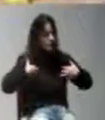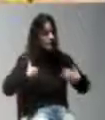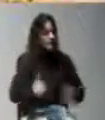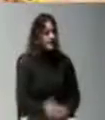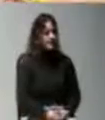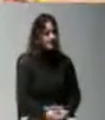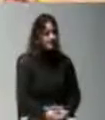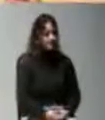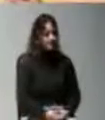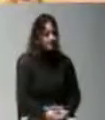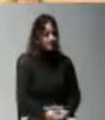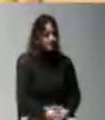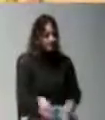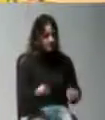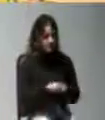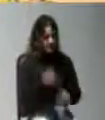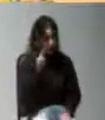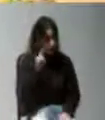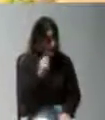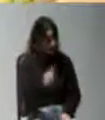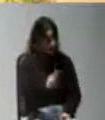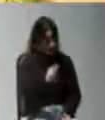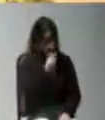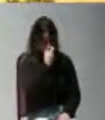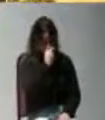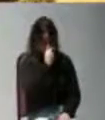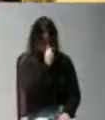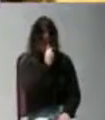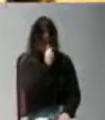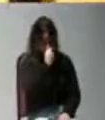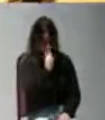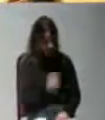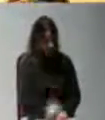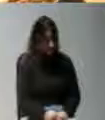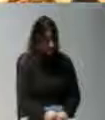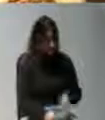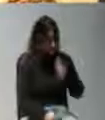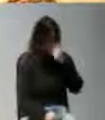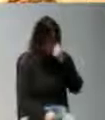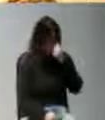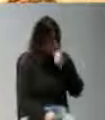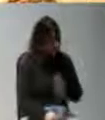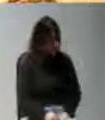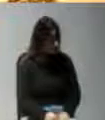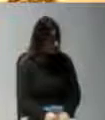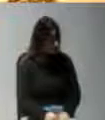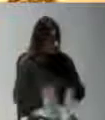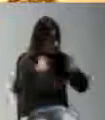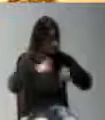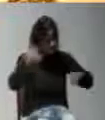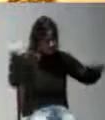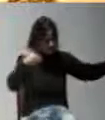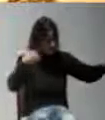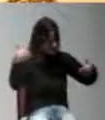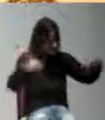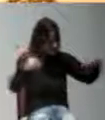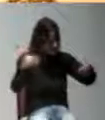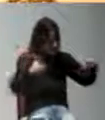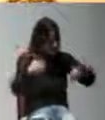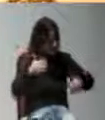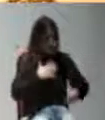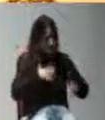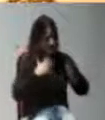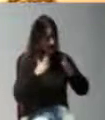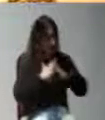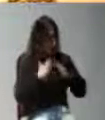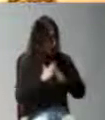muito reconhecida e estar também a receber todas as pessoas numa casa que é minha desde